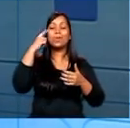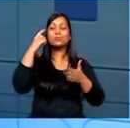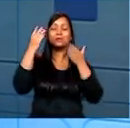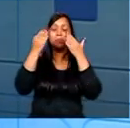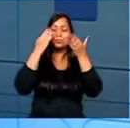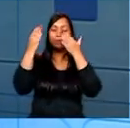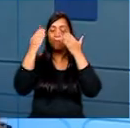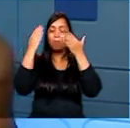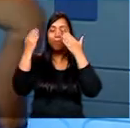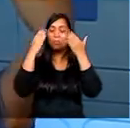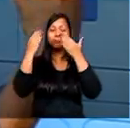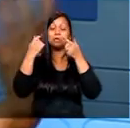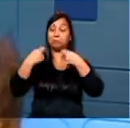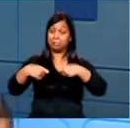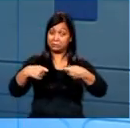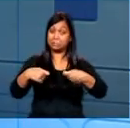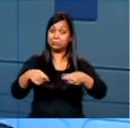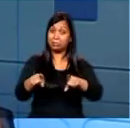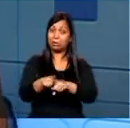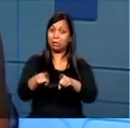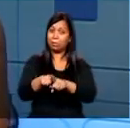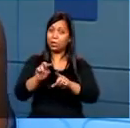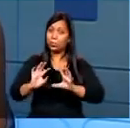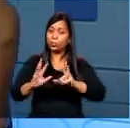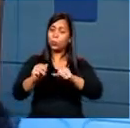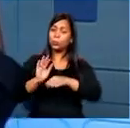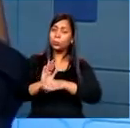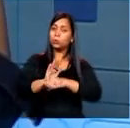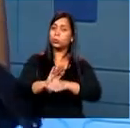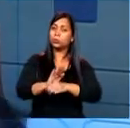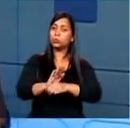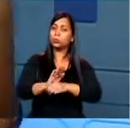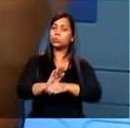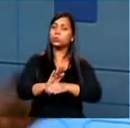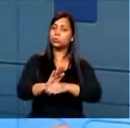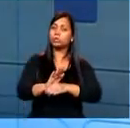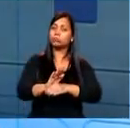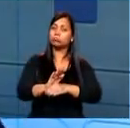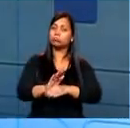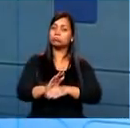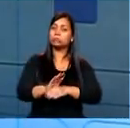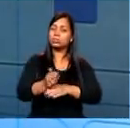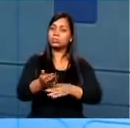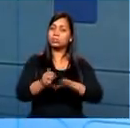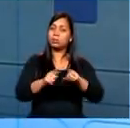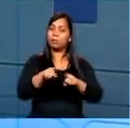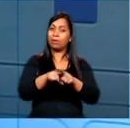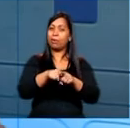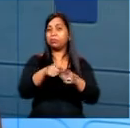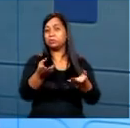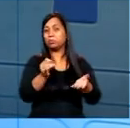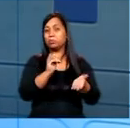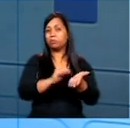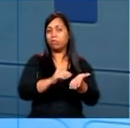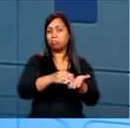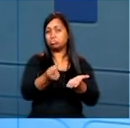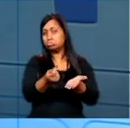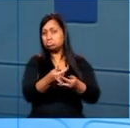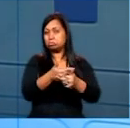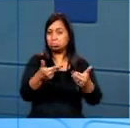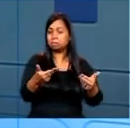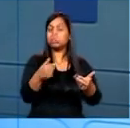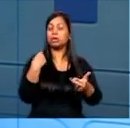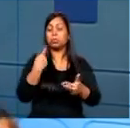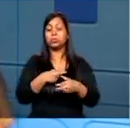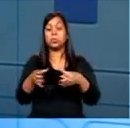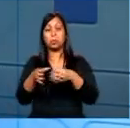só da saúde emocional, mas de todo o aparato ou desaparato econômico que essas pessoas têm. Então, a gente tem uma equipe